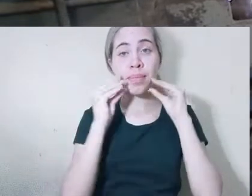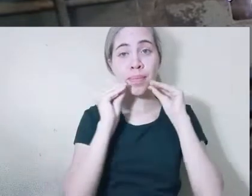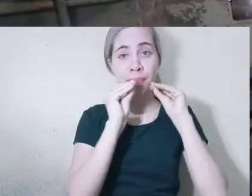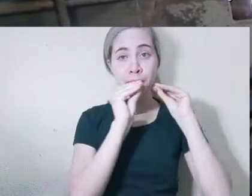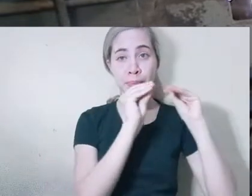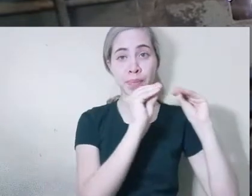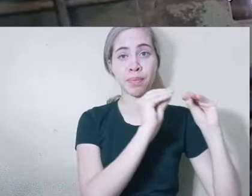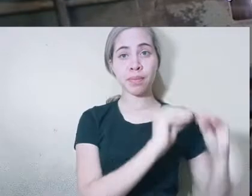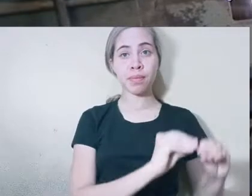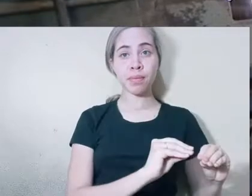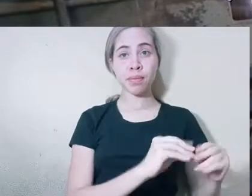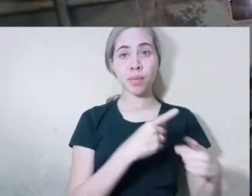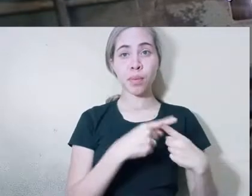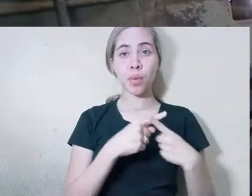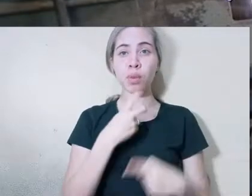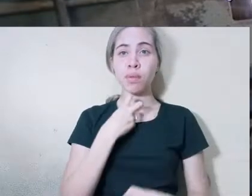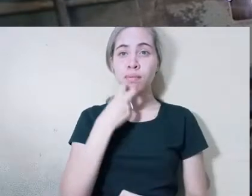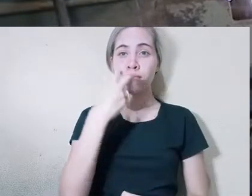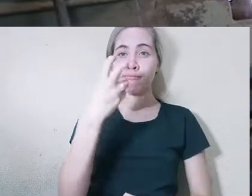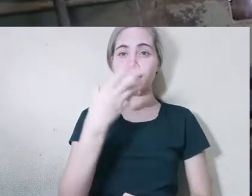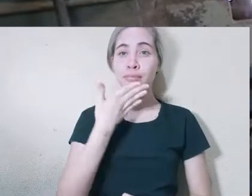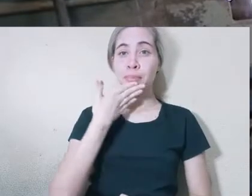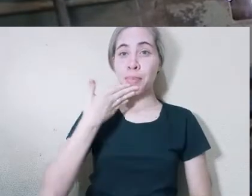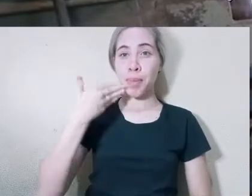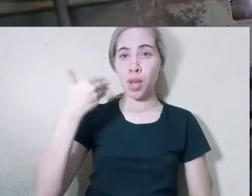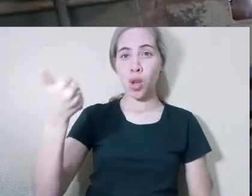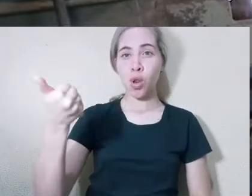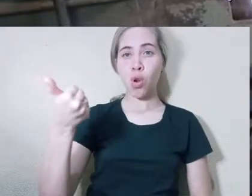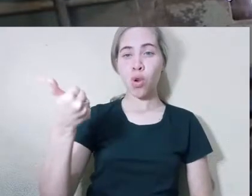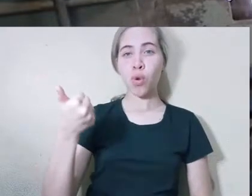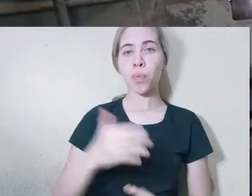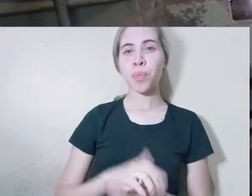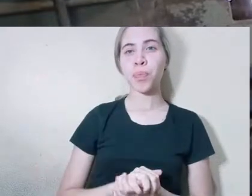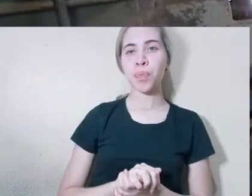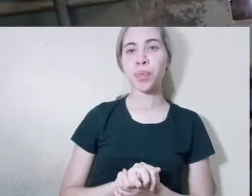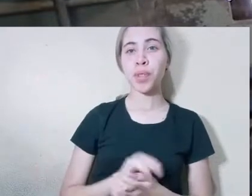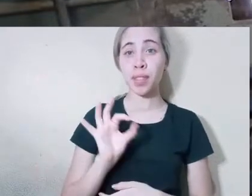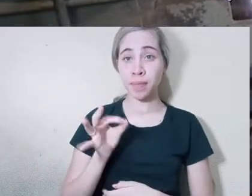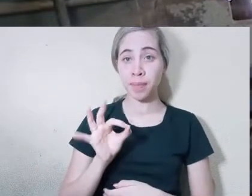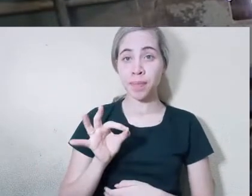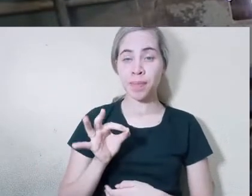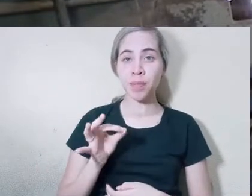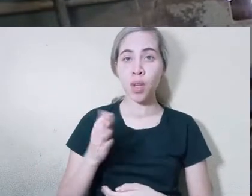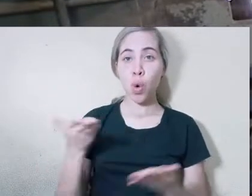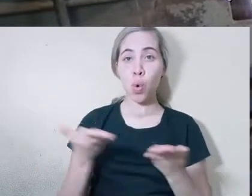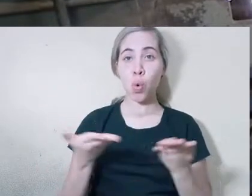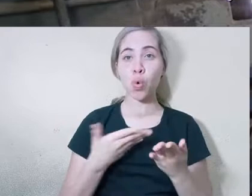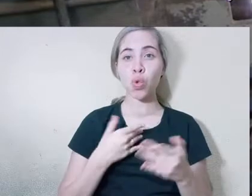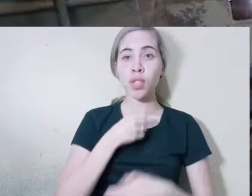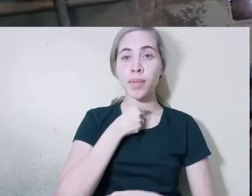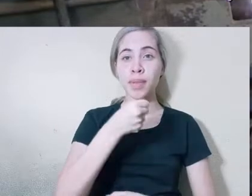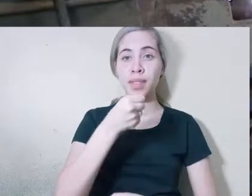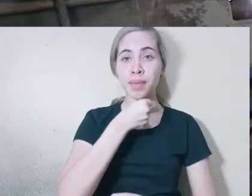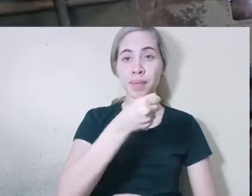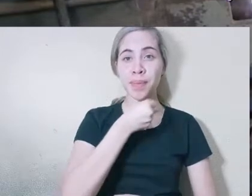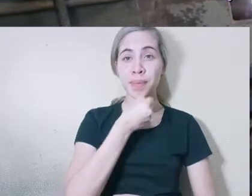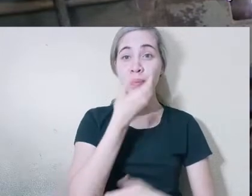Vou tirar a máscara aqui, para o som sair melhor, senão sai meio abafado, tá? Estou aqui hoje